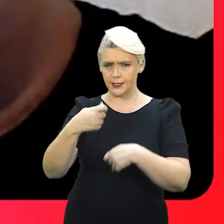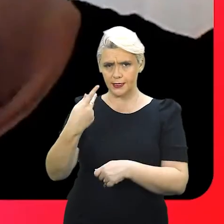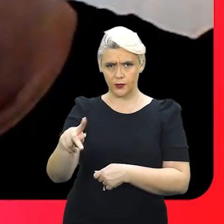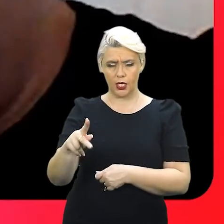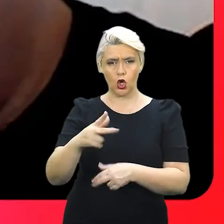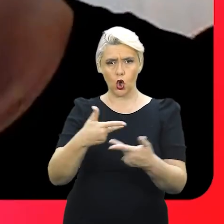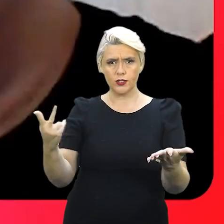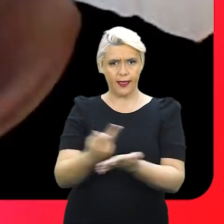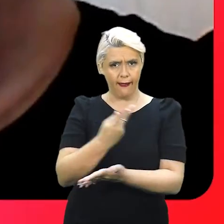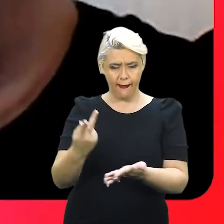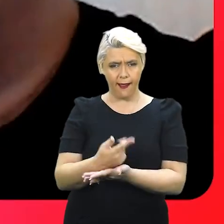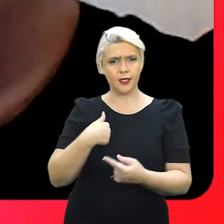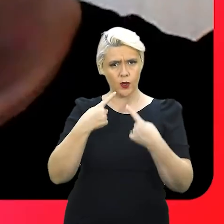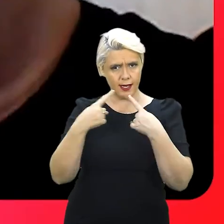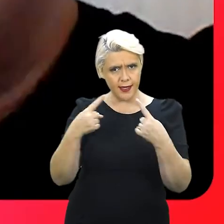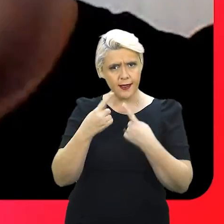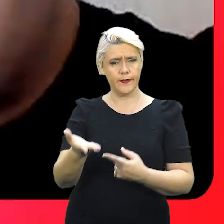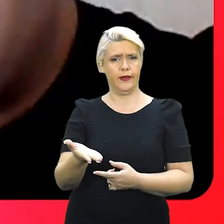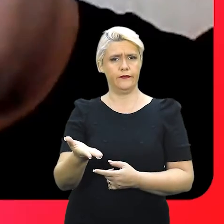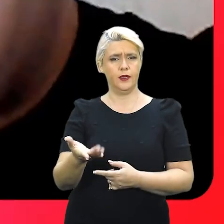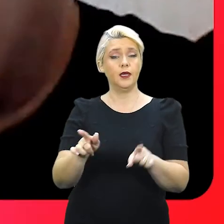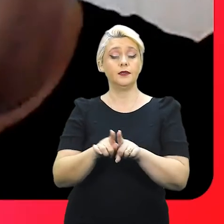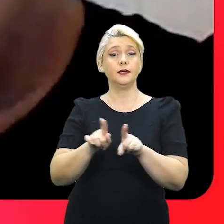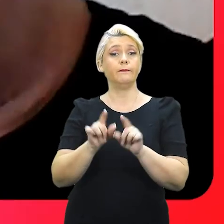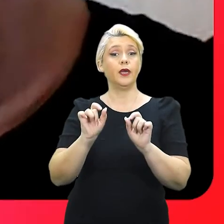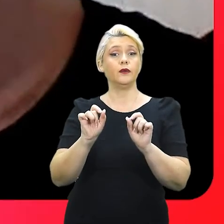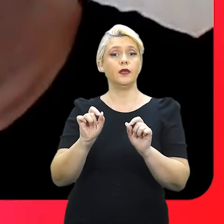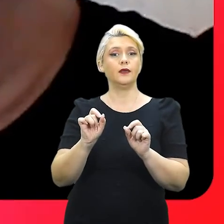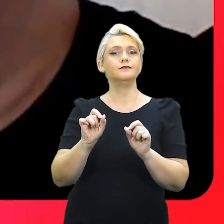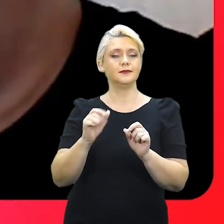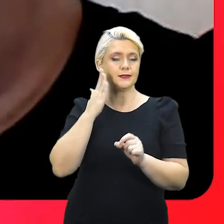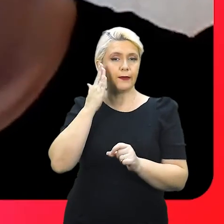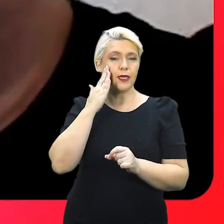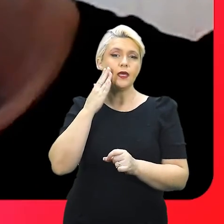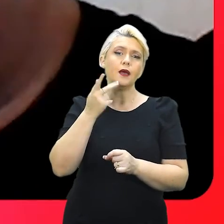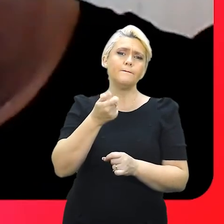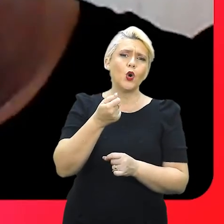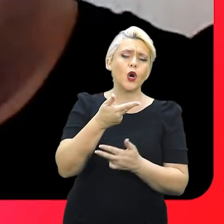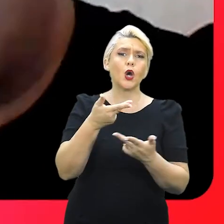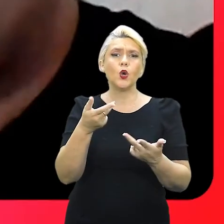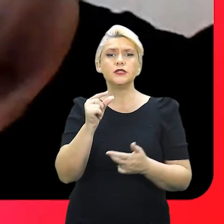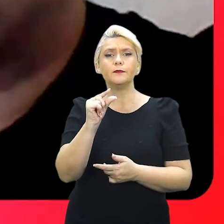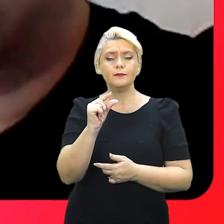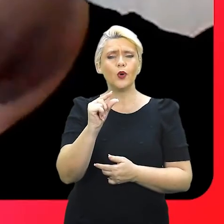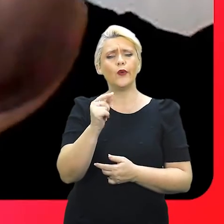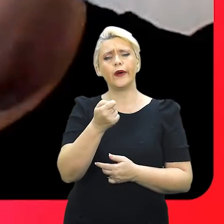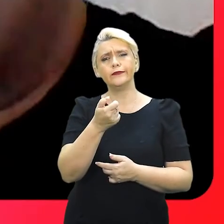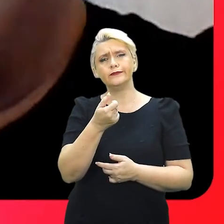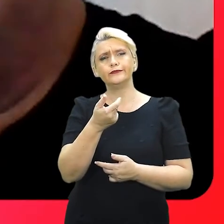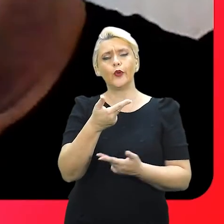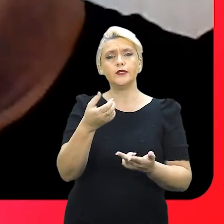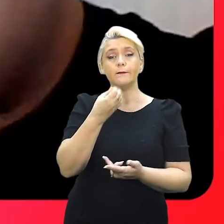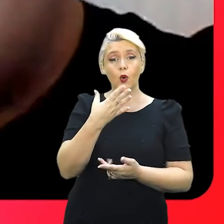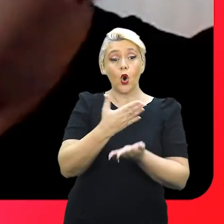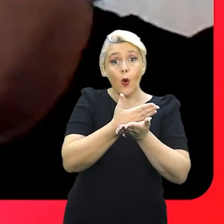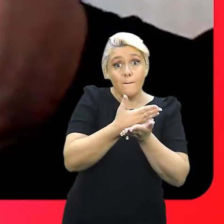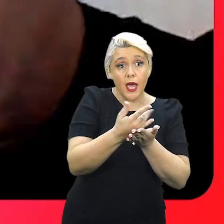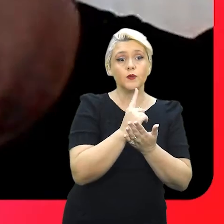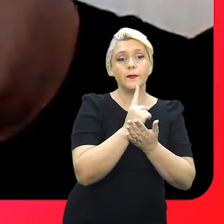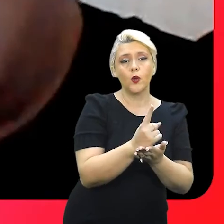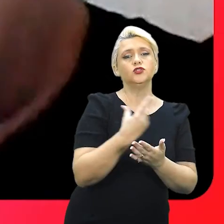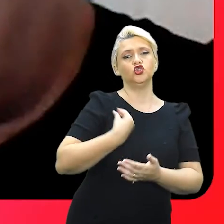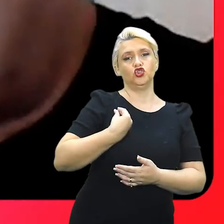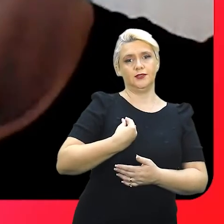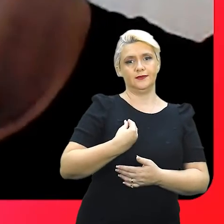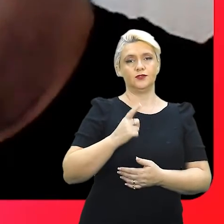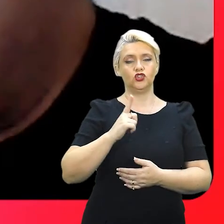coisas erradas, e reconhecia as poucas coisas boas que no começo do governo dele existiam.